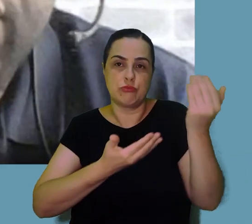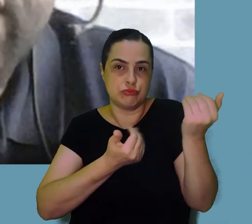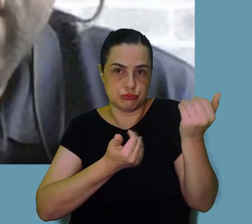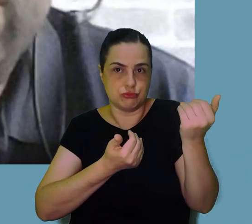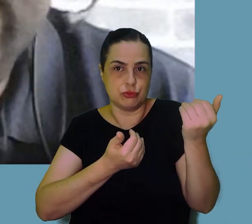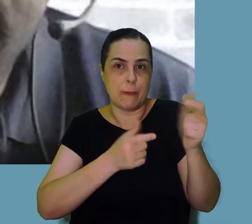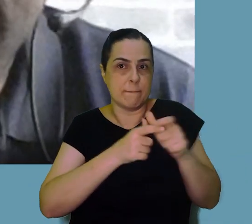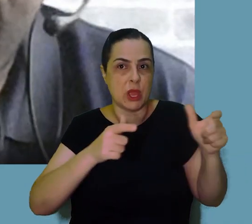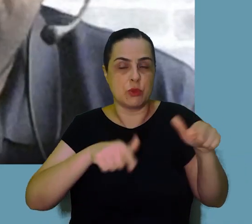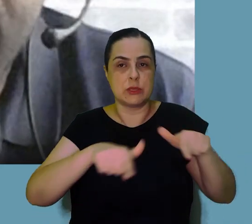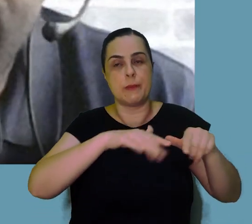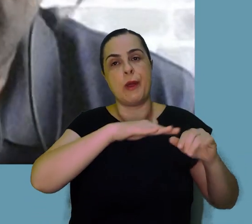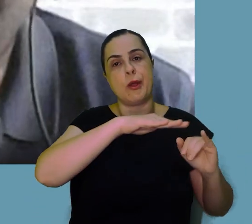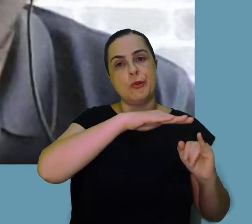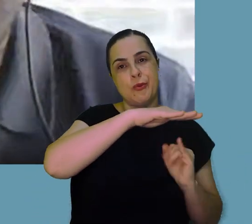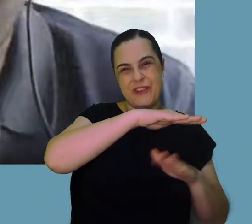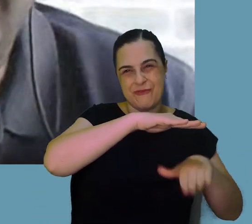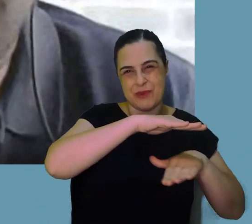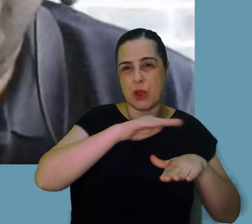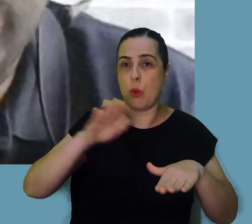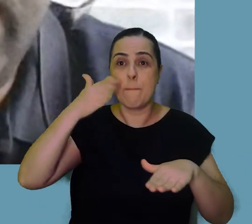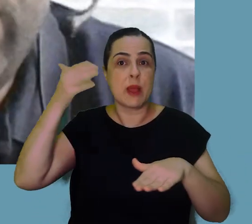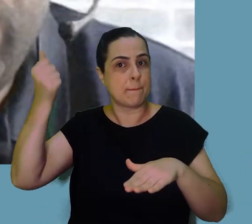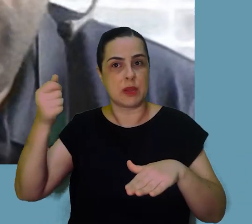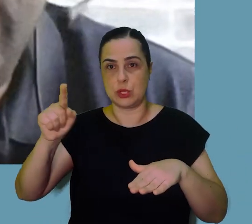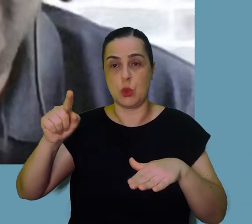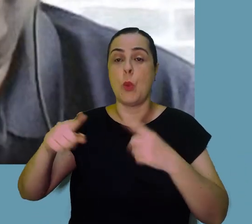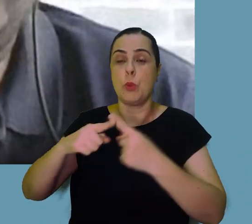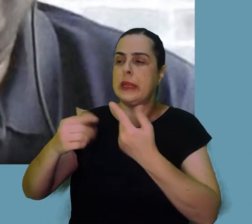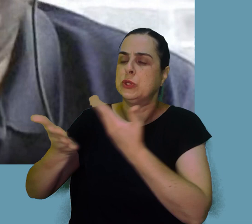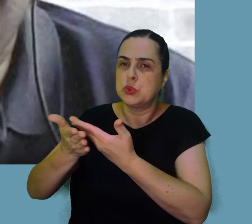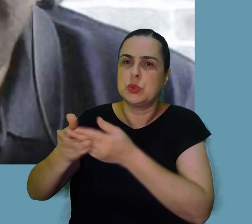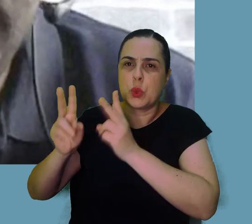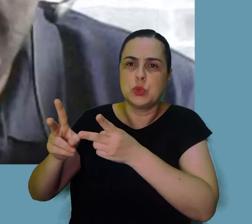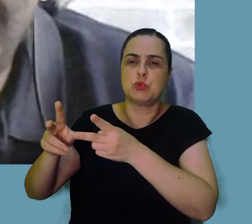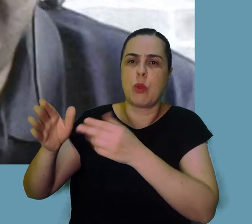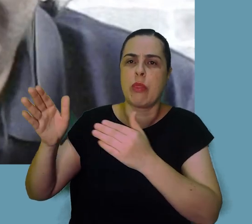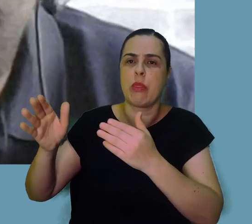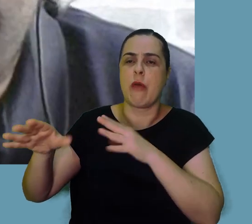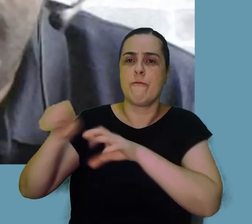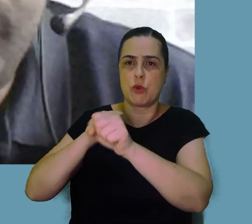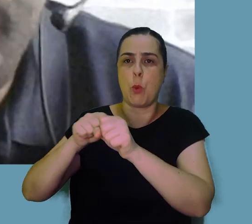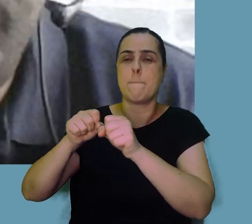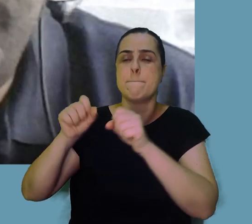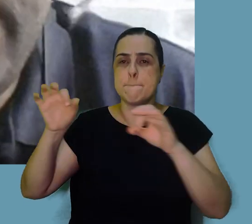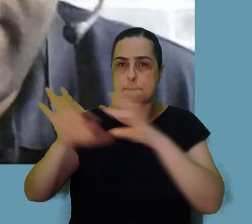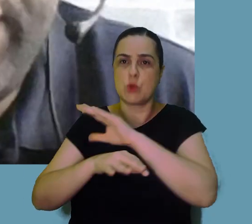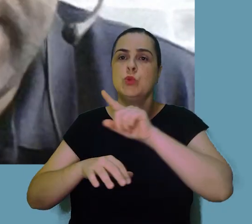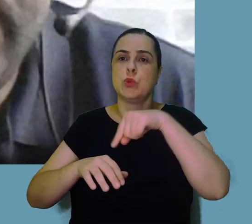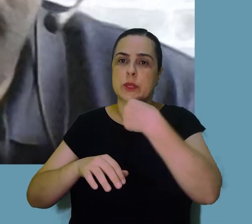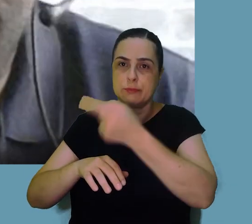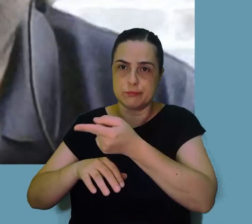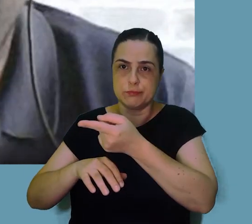jovens brancos, que conseguem ter famílias mantendo-os na escola, sem ter a necessidade de dar suporte